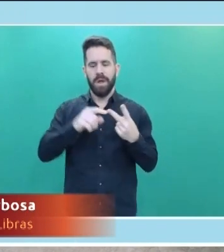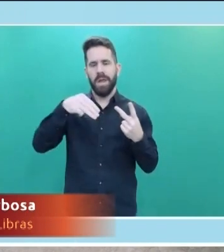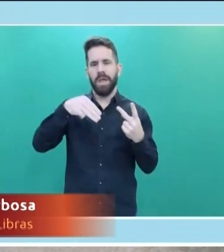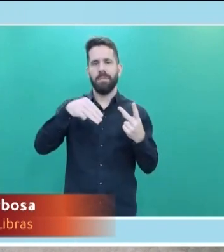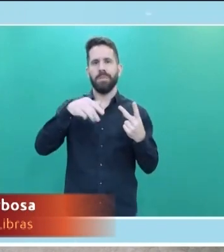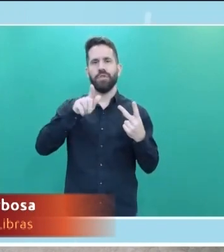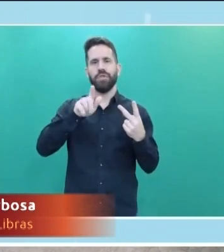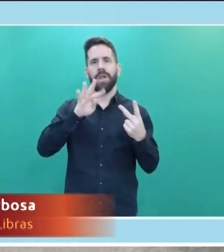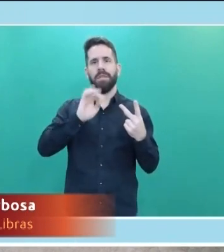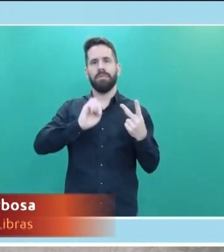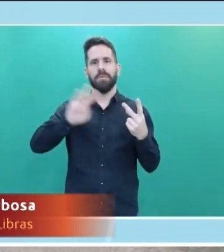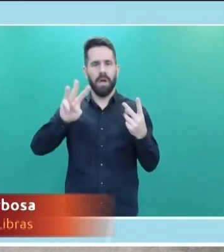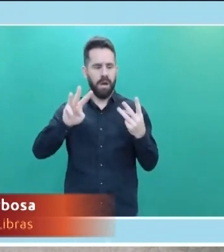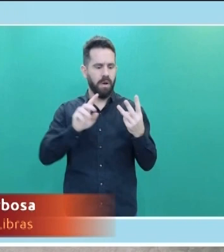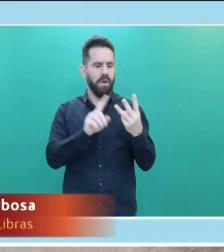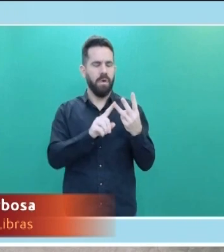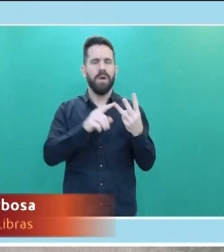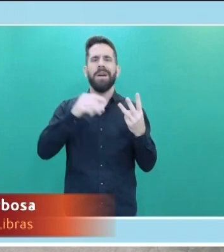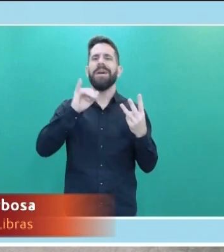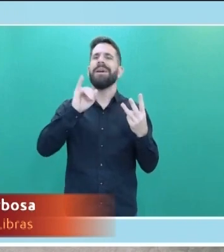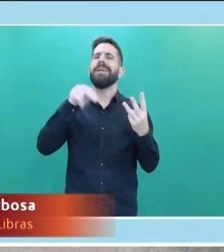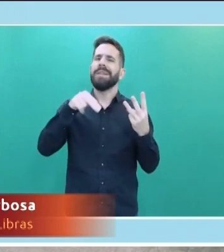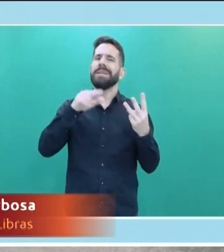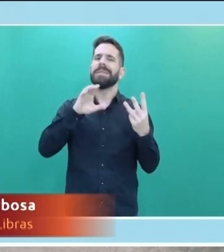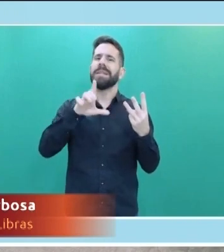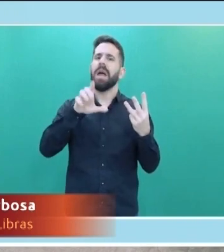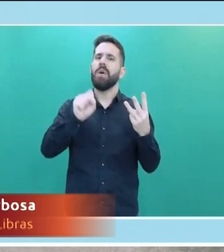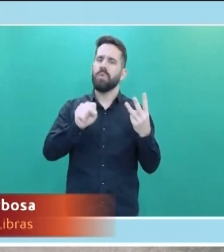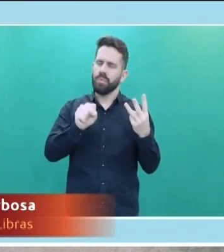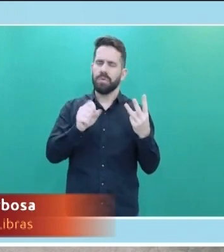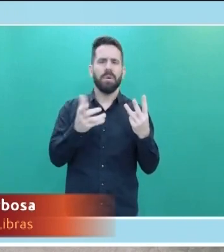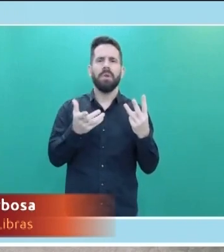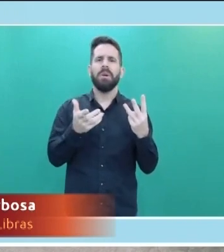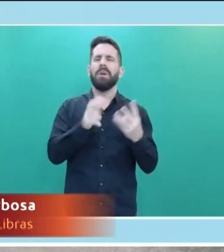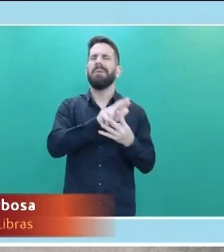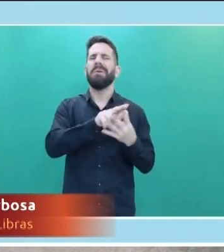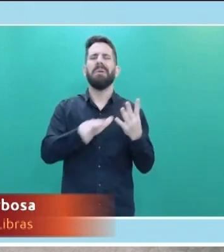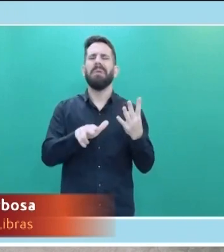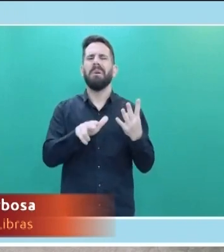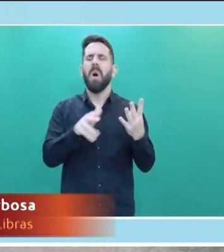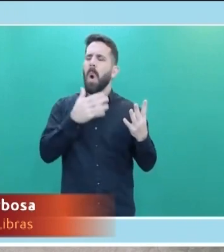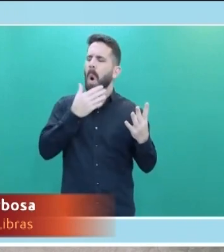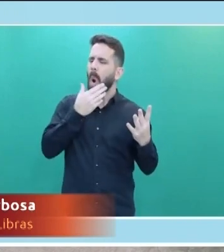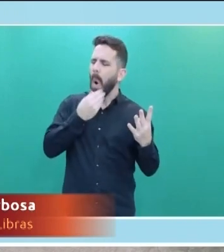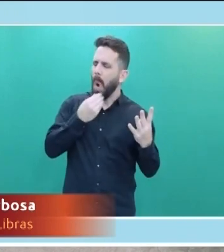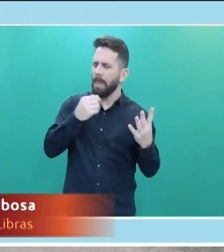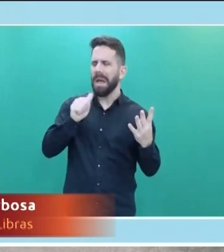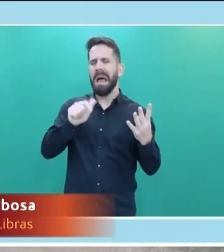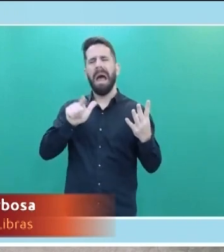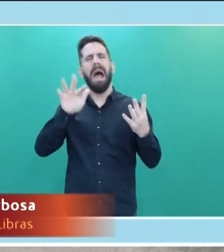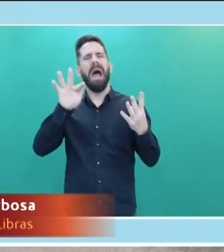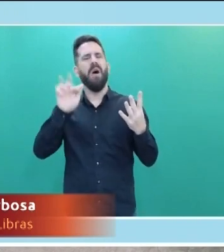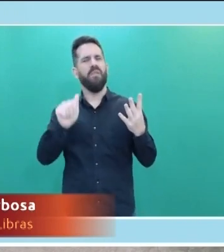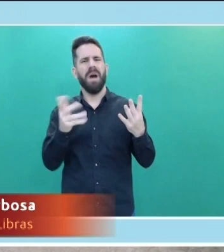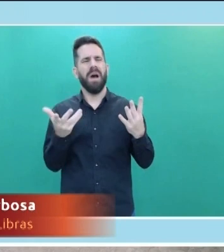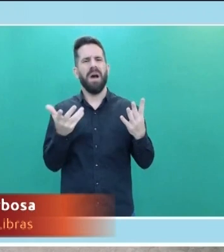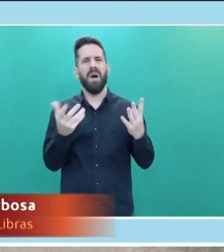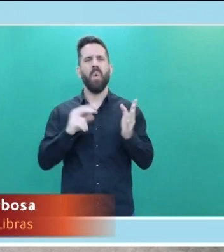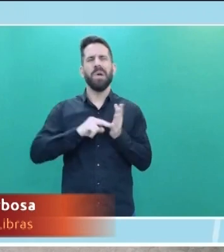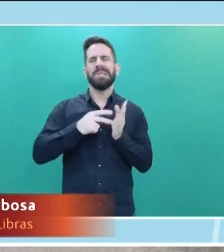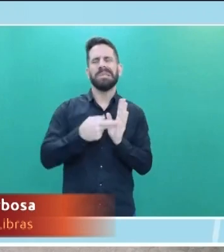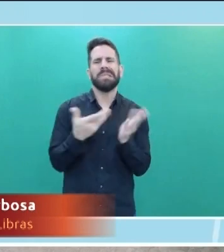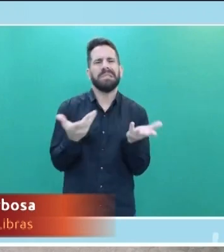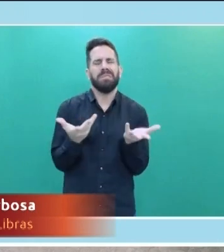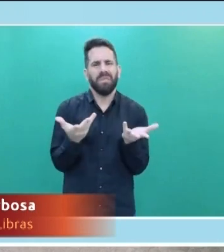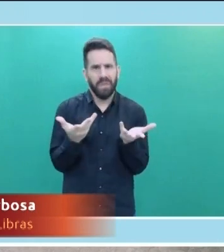Alfa. Queria que você, Michele, começasse a falar disso com a gente. Dá para explicar um pouquinho, mesmo que de forma bem simples, o que significam essas